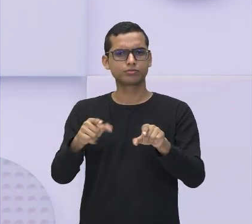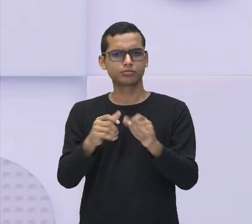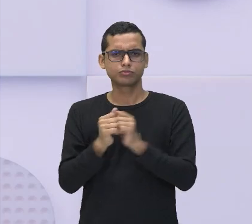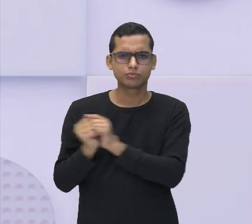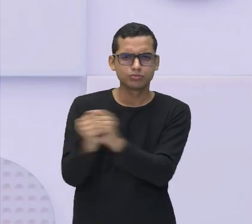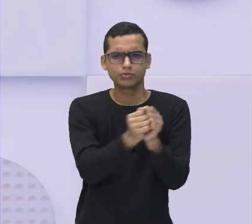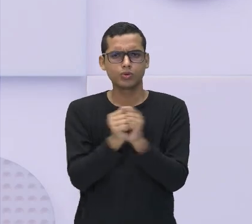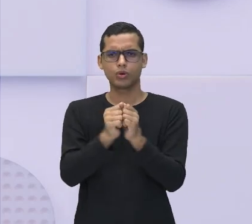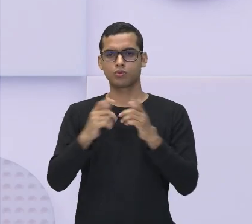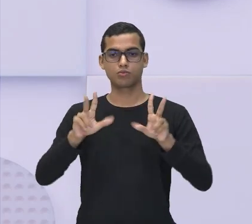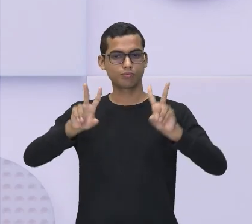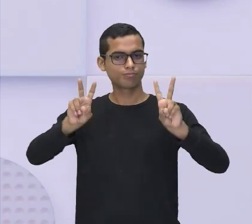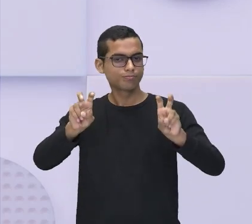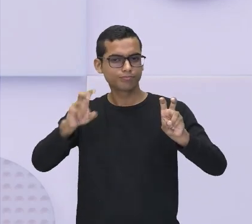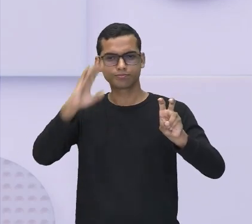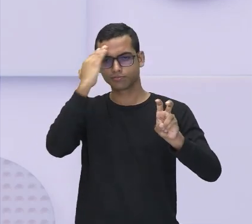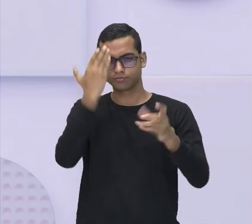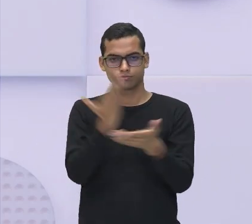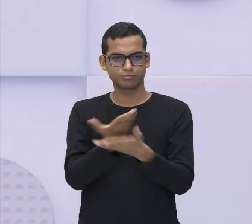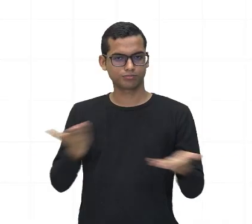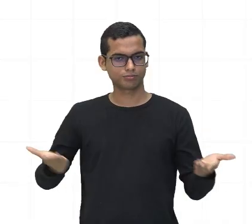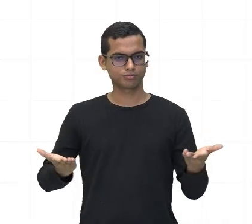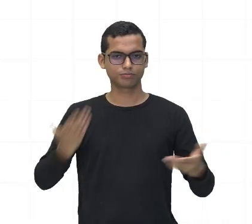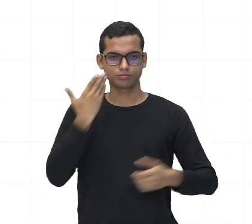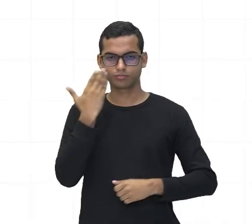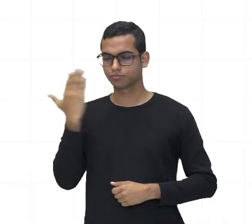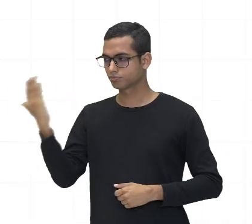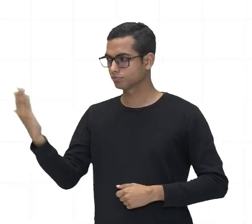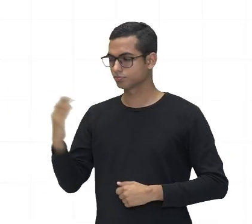discernirmos o seguinte objeto de conhecimento da aula de hoje.